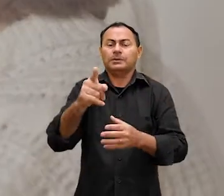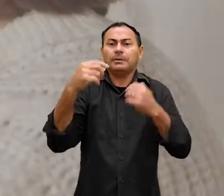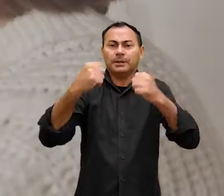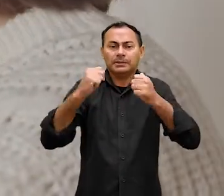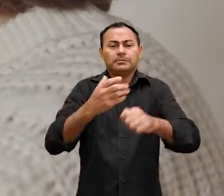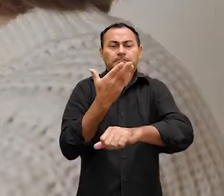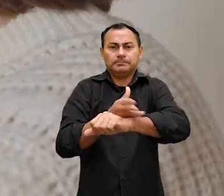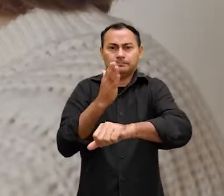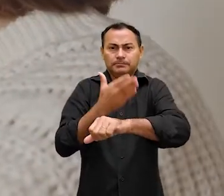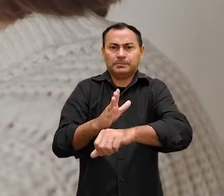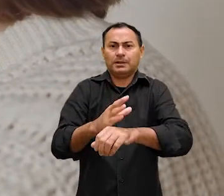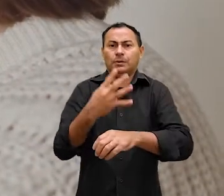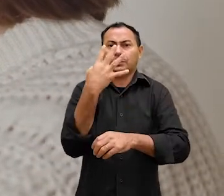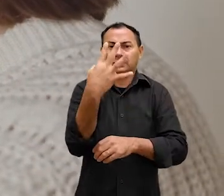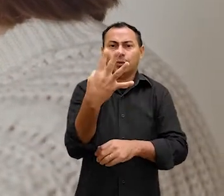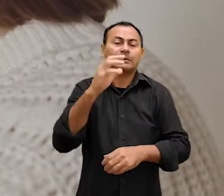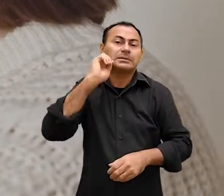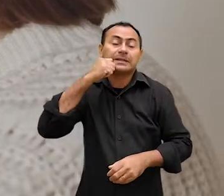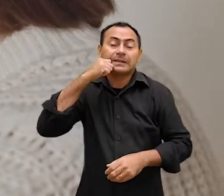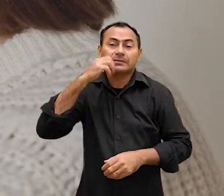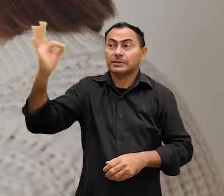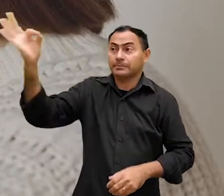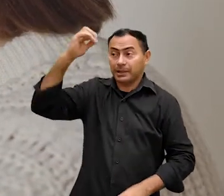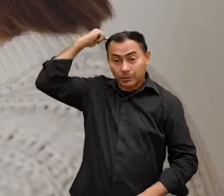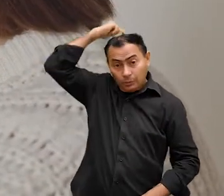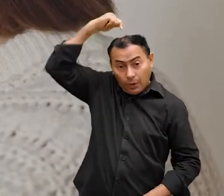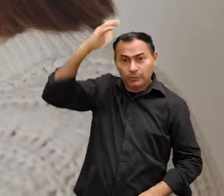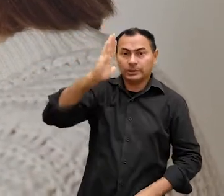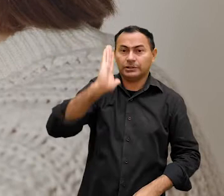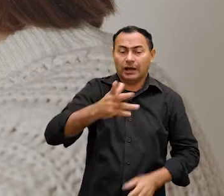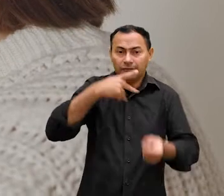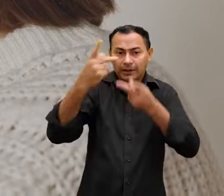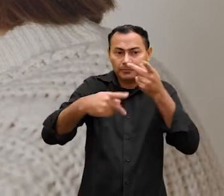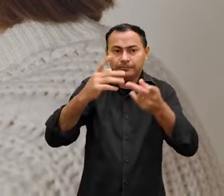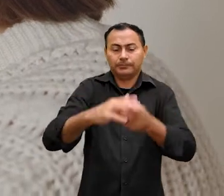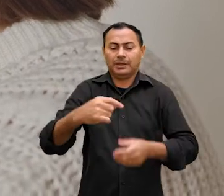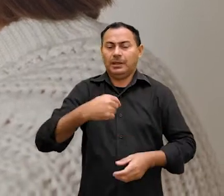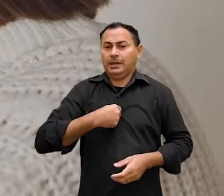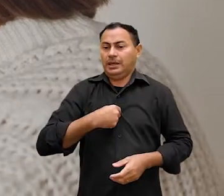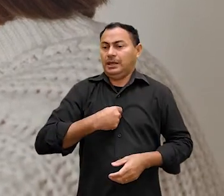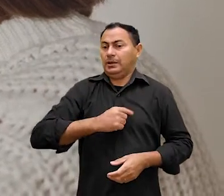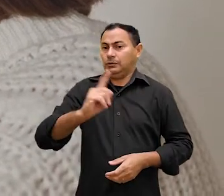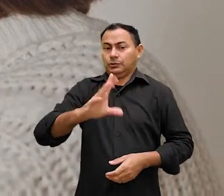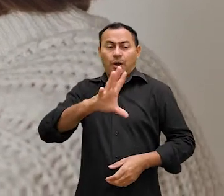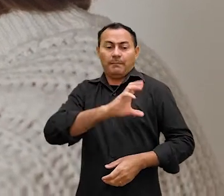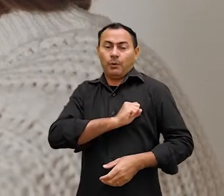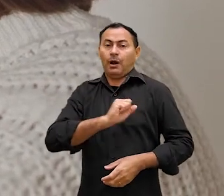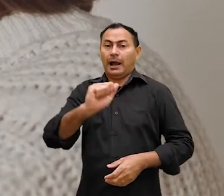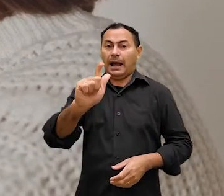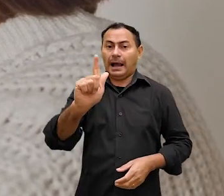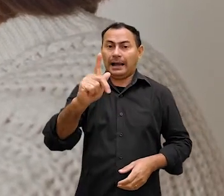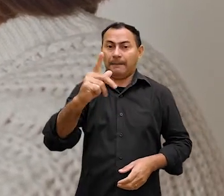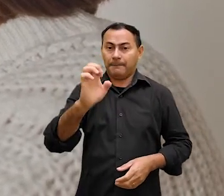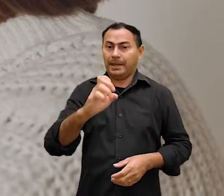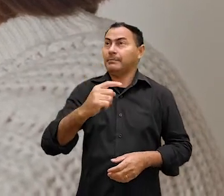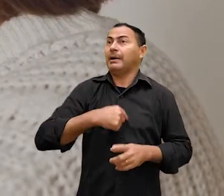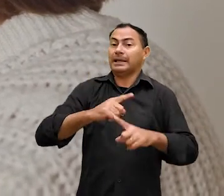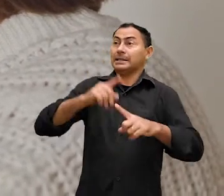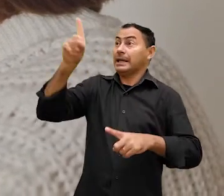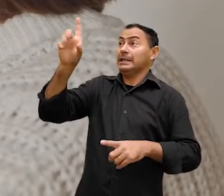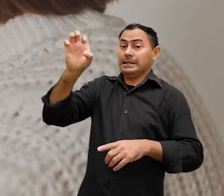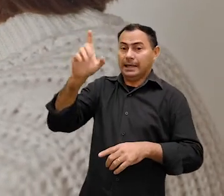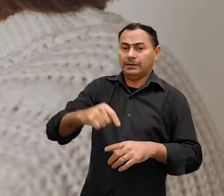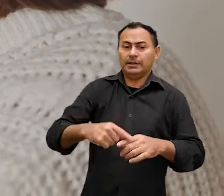deve aplicar os 4 segredos espirituais sobre os quais já falamos. Eu não sou o amor ágape, mas ele é. E se